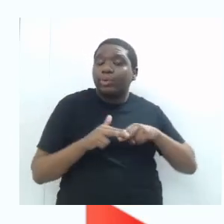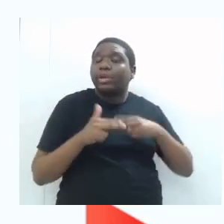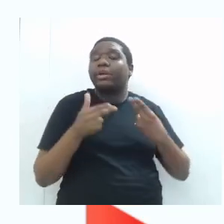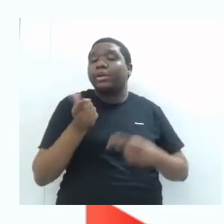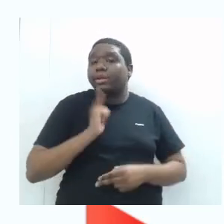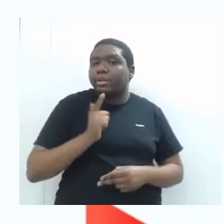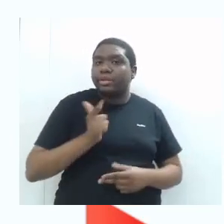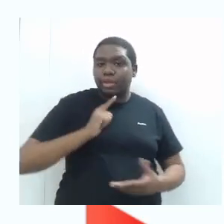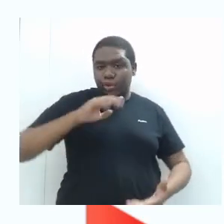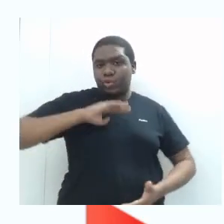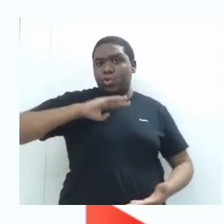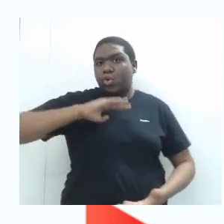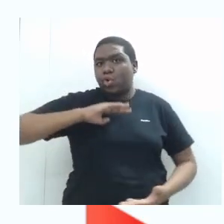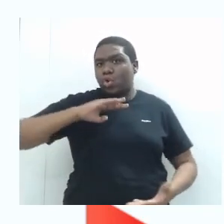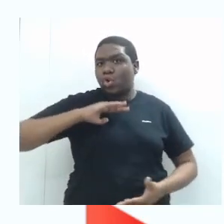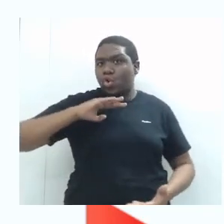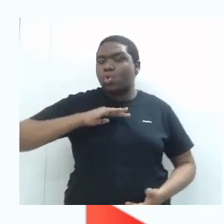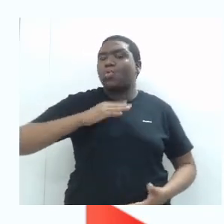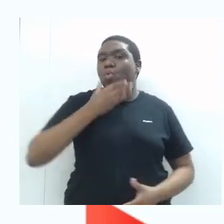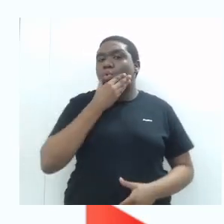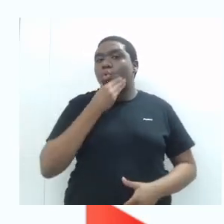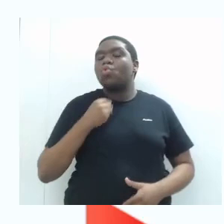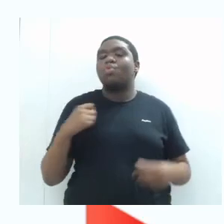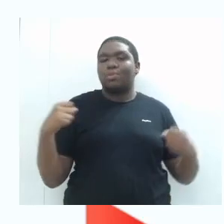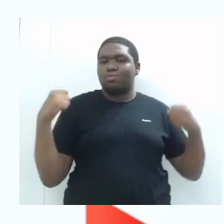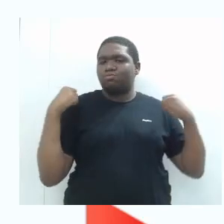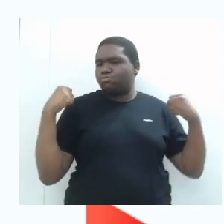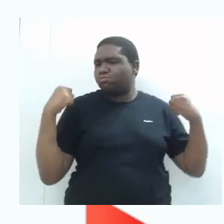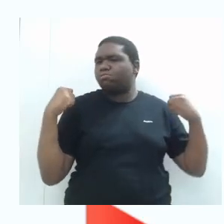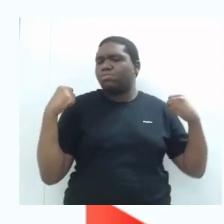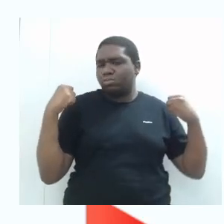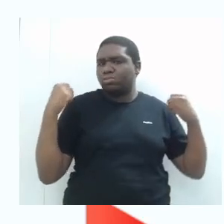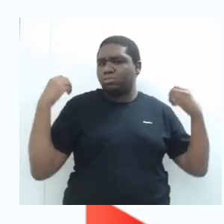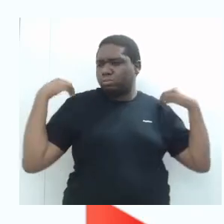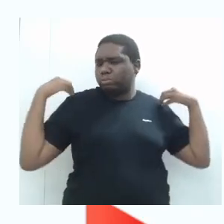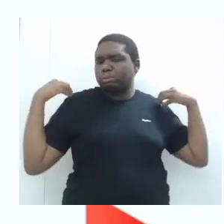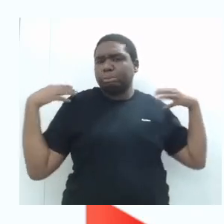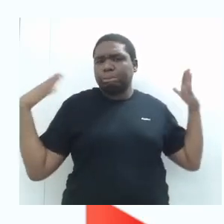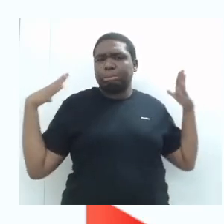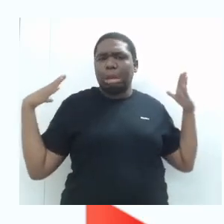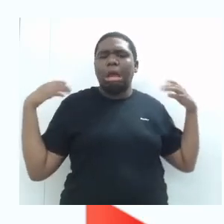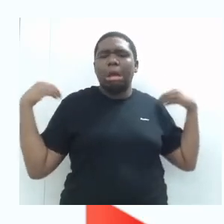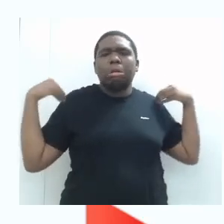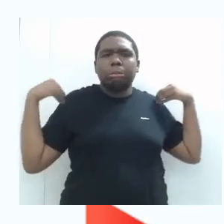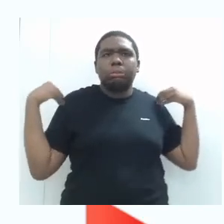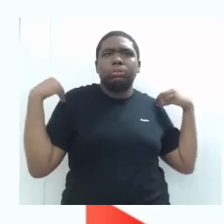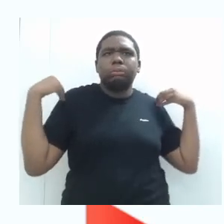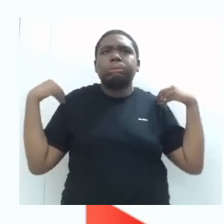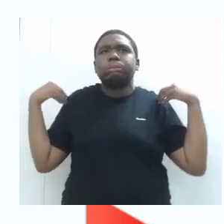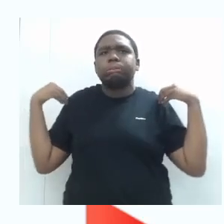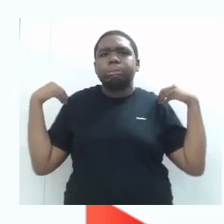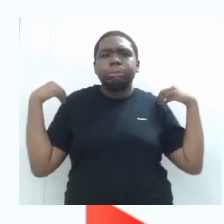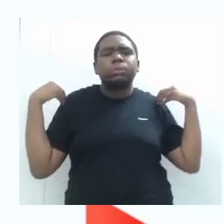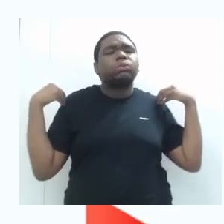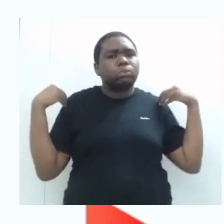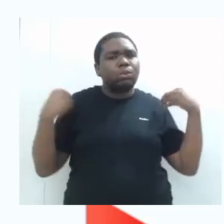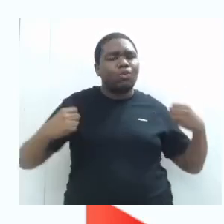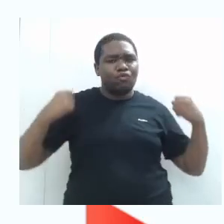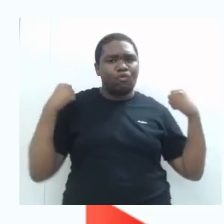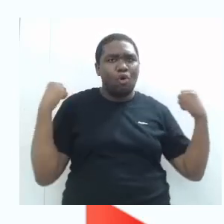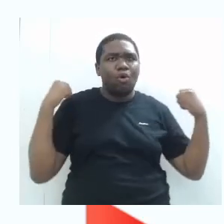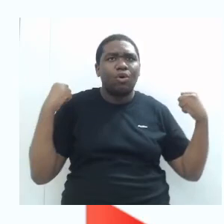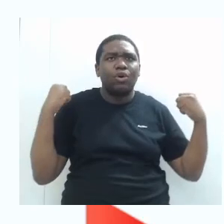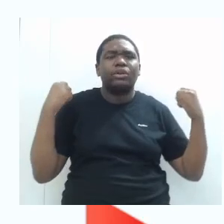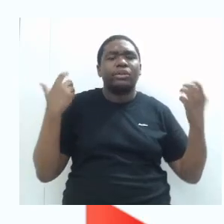atributos físicos, por ser um homem forte, de ombros largos. A palavra corresponde justamente